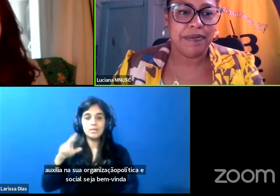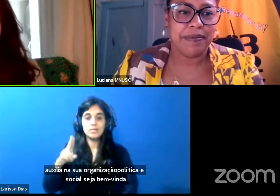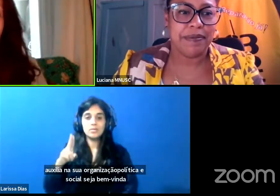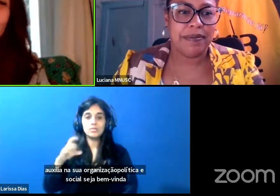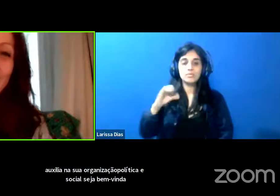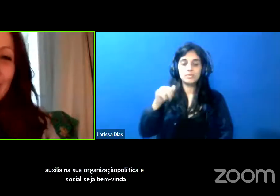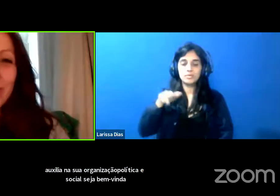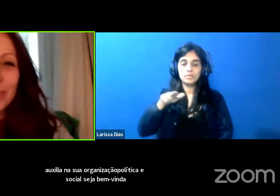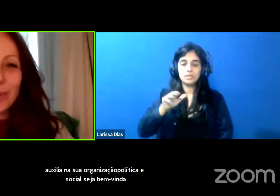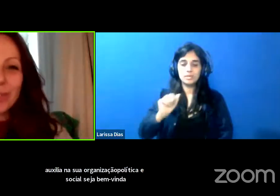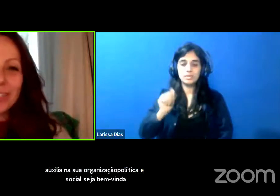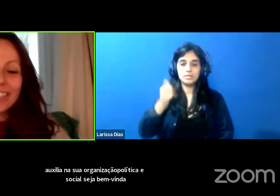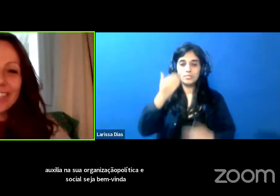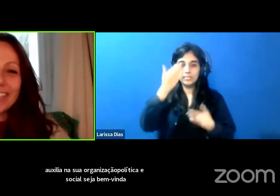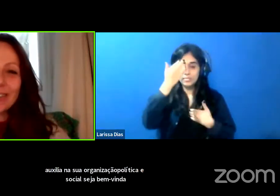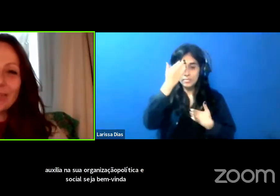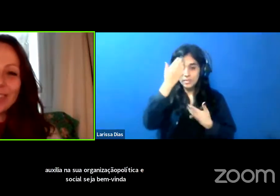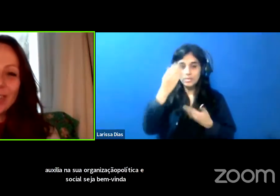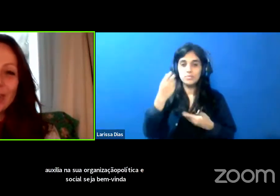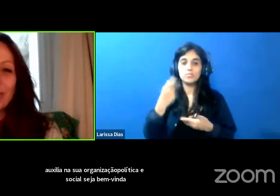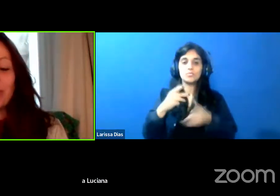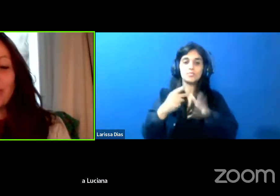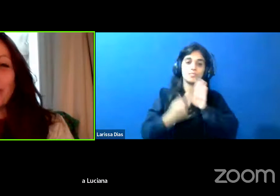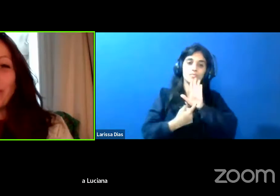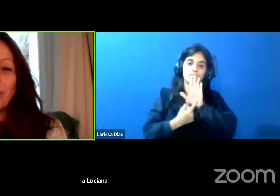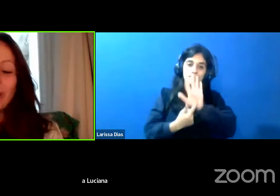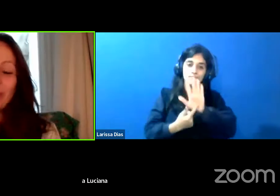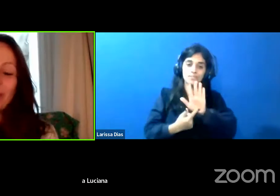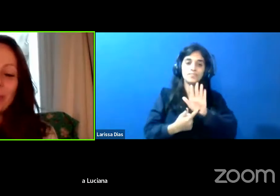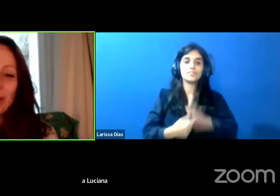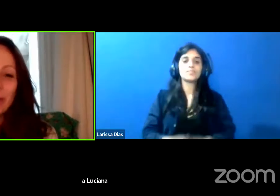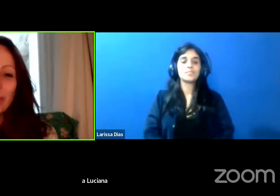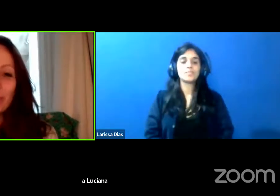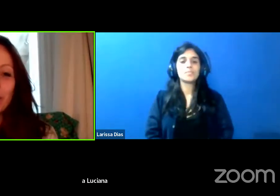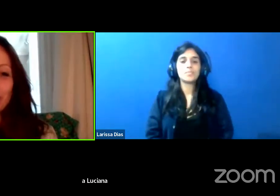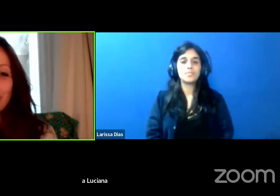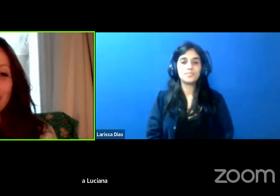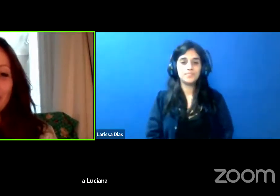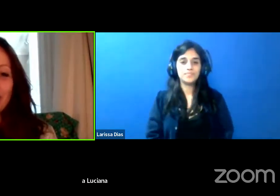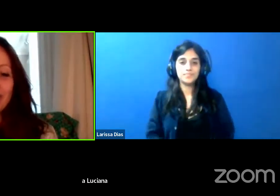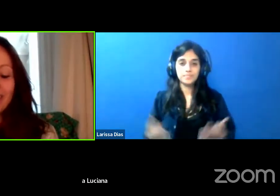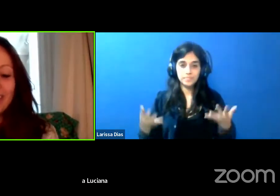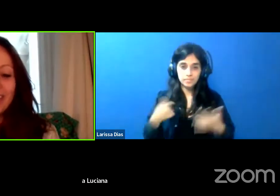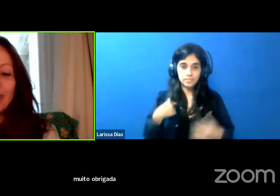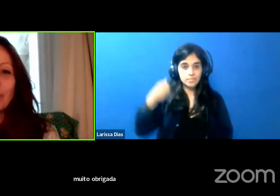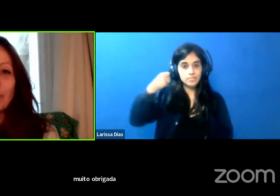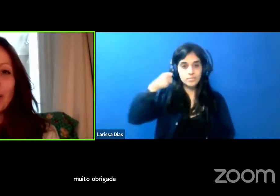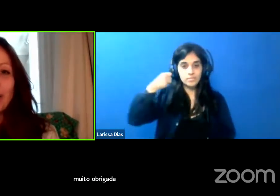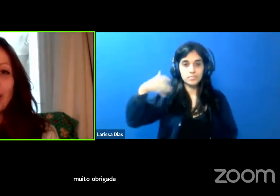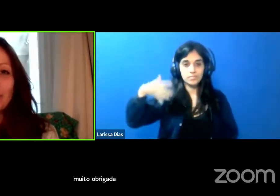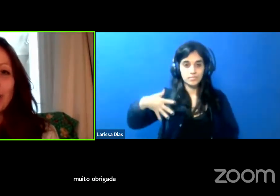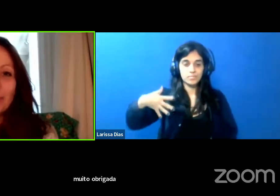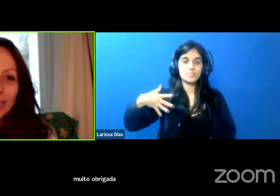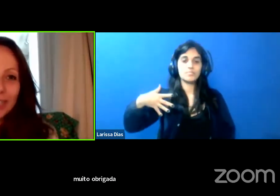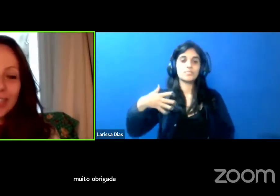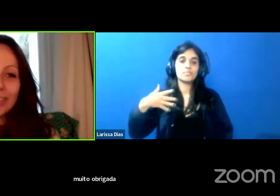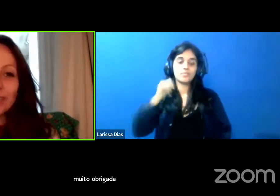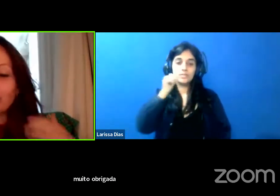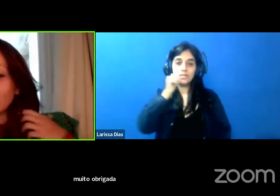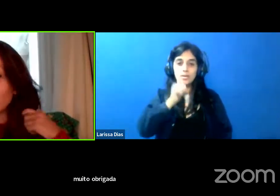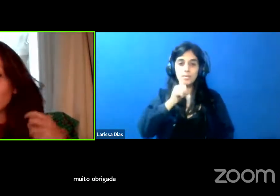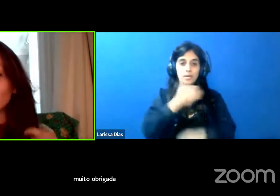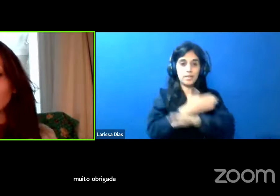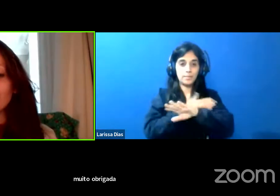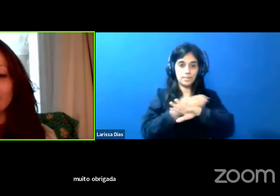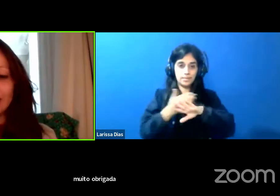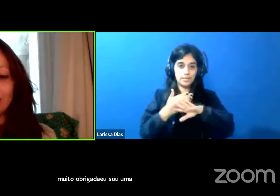Muito obrigada, Luciana, pela sua apresentação. Também vou agora, primeiramente, me autodescrever. Eu sou uma mulher branca,